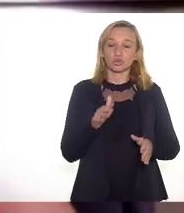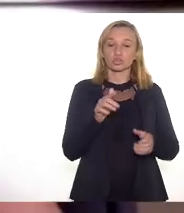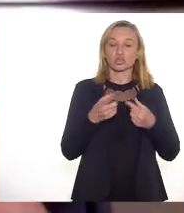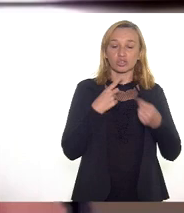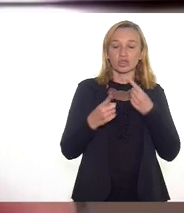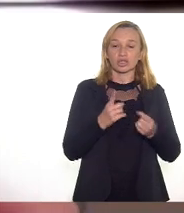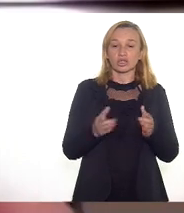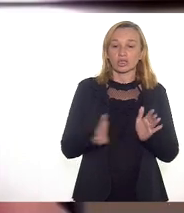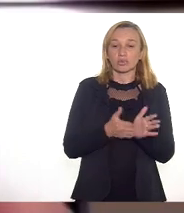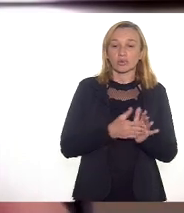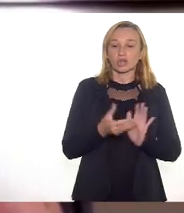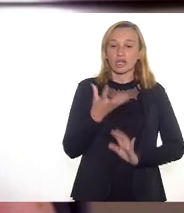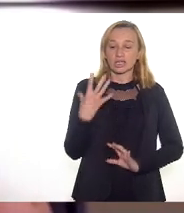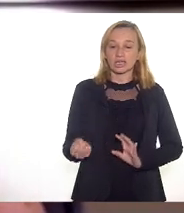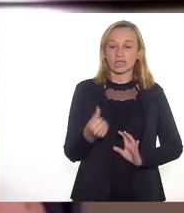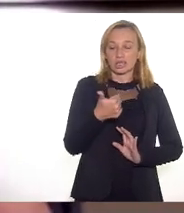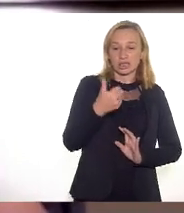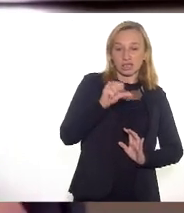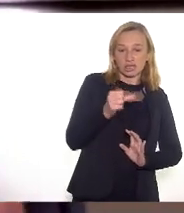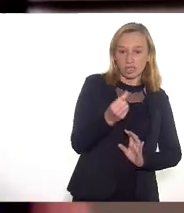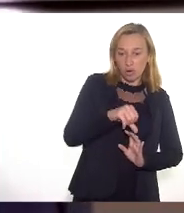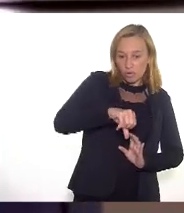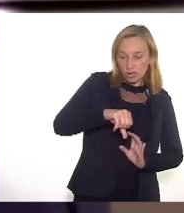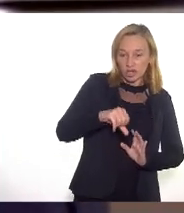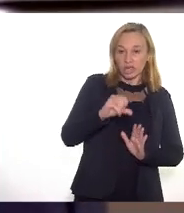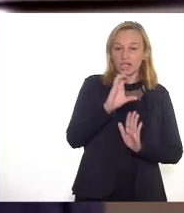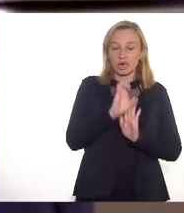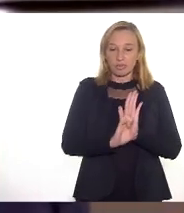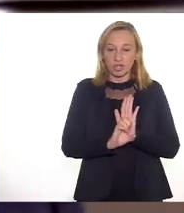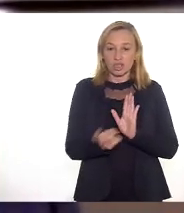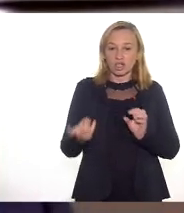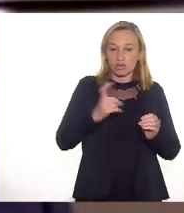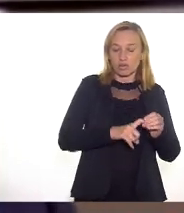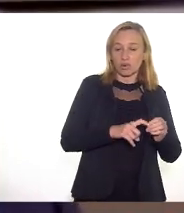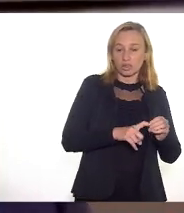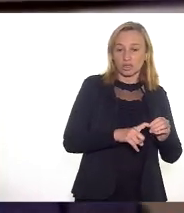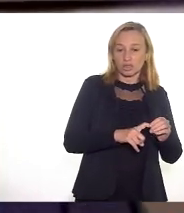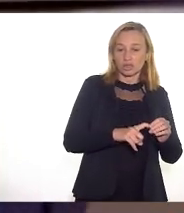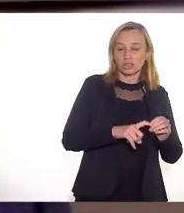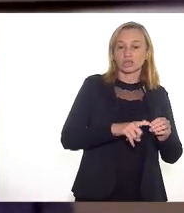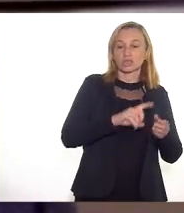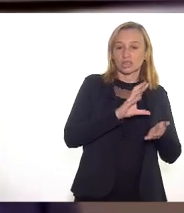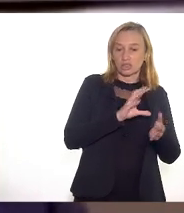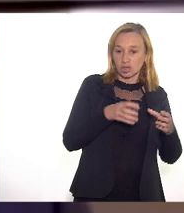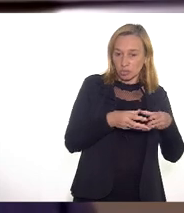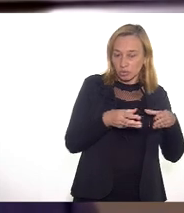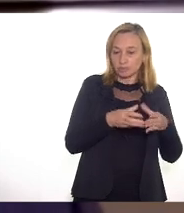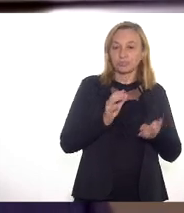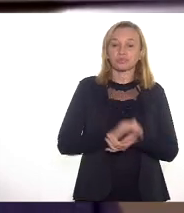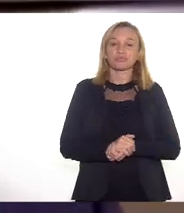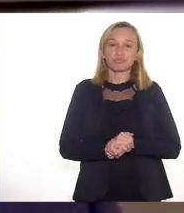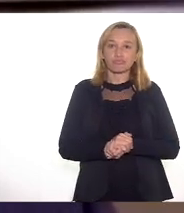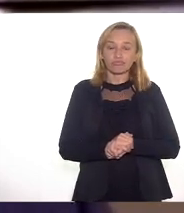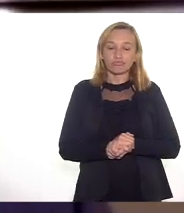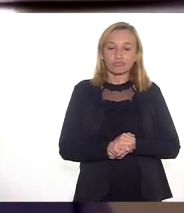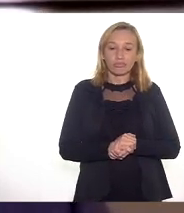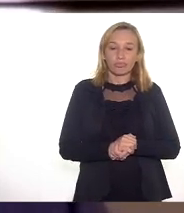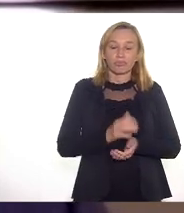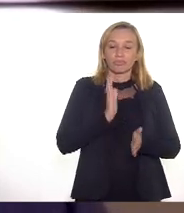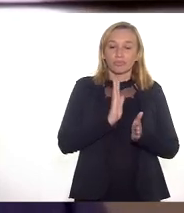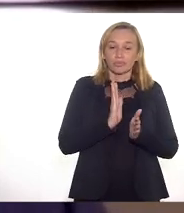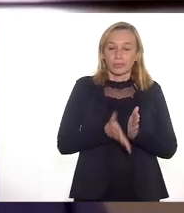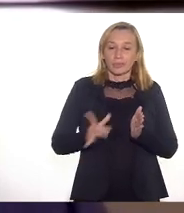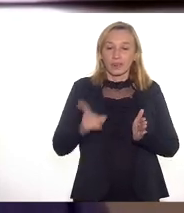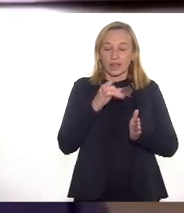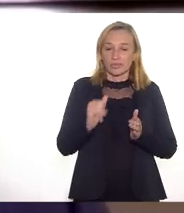queira discutir, a presente proposta recebeu 19 emendas e retorna às comissões. Incluídos na ordem do